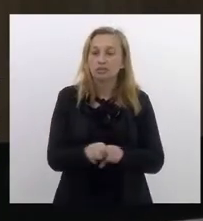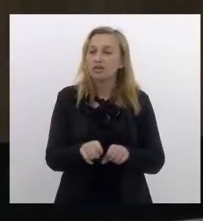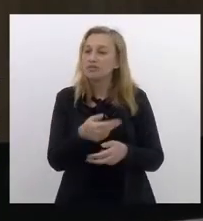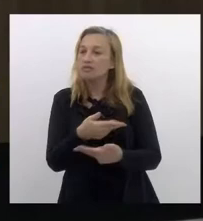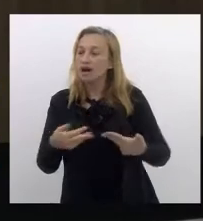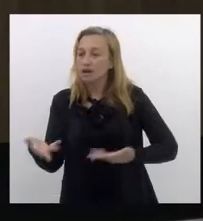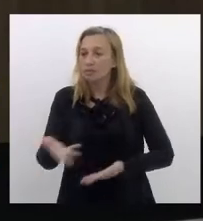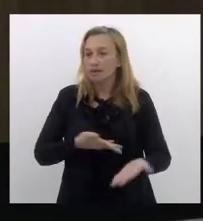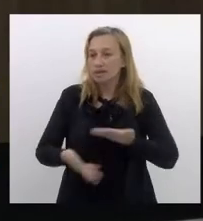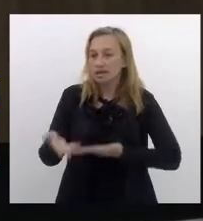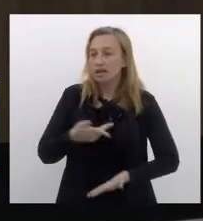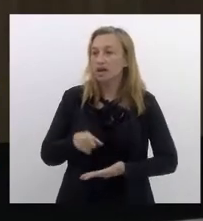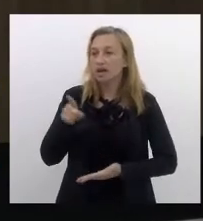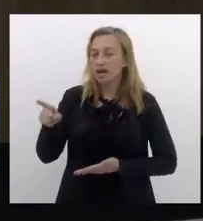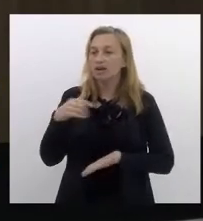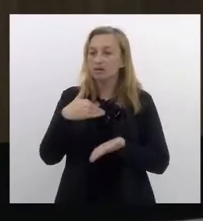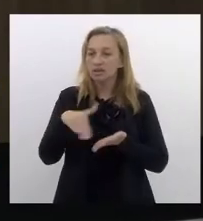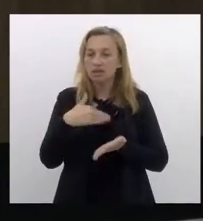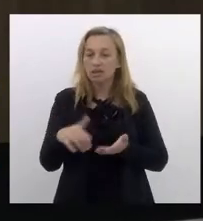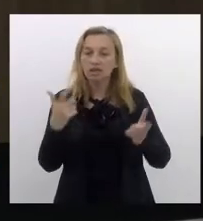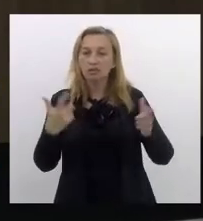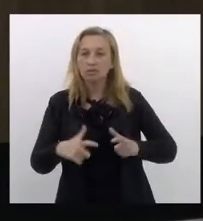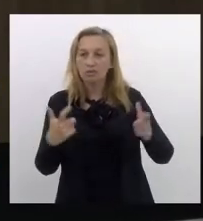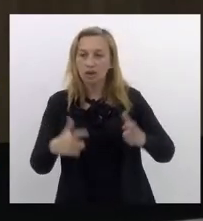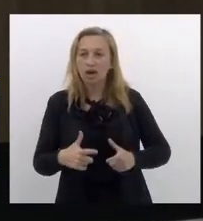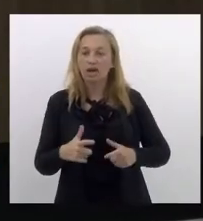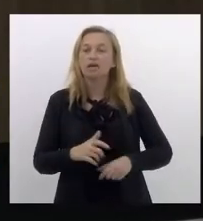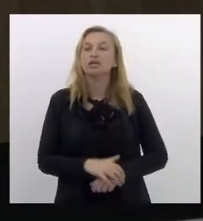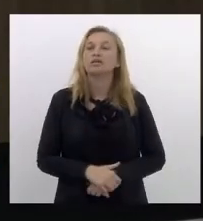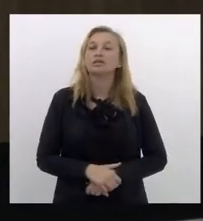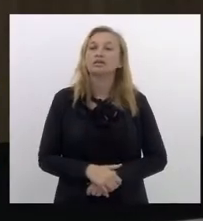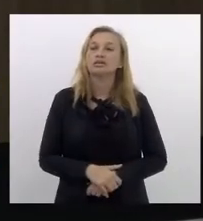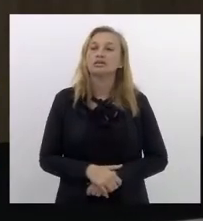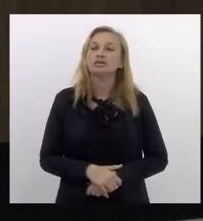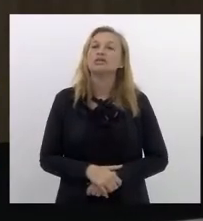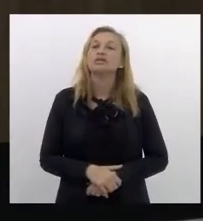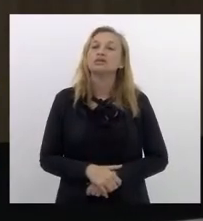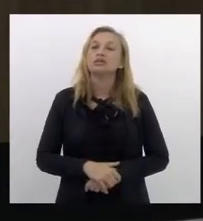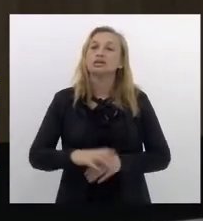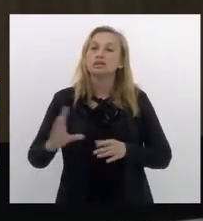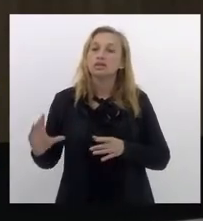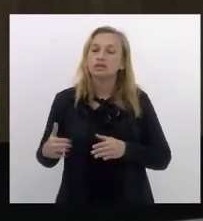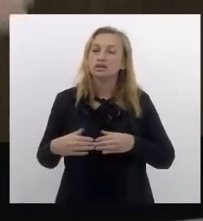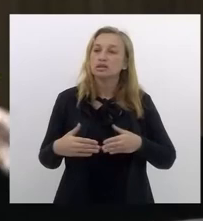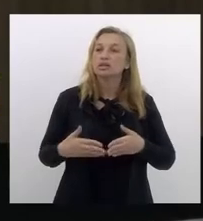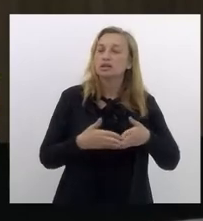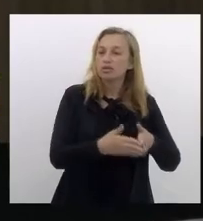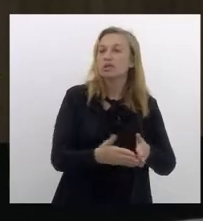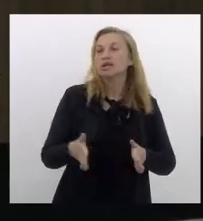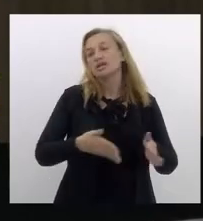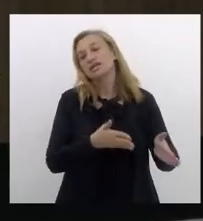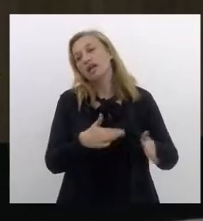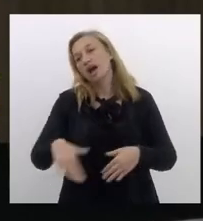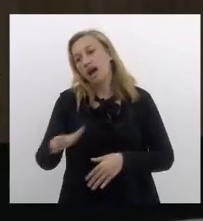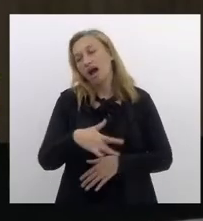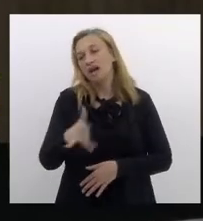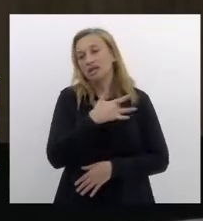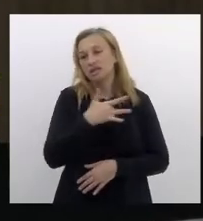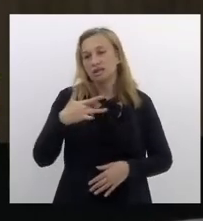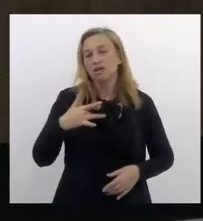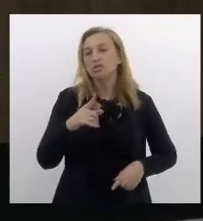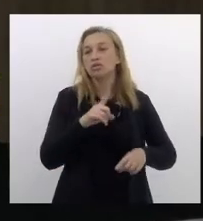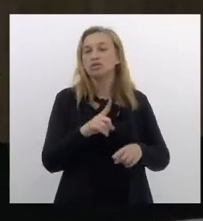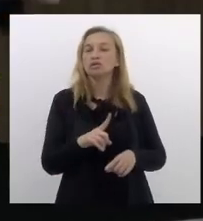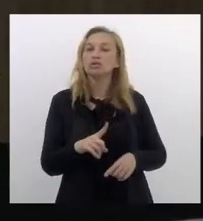parcerias que ele, como secretário da região oceânica de Niterói, desencadeou no campo da saúde, com os equipamentos de saúde da